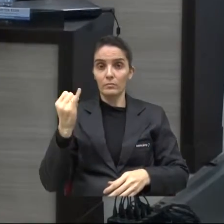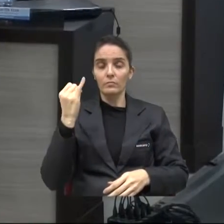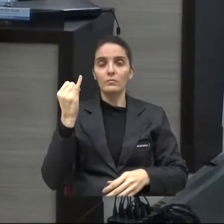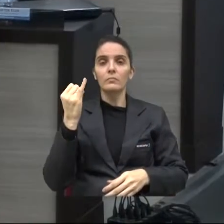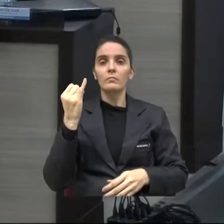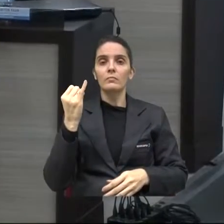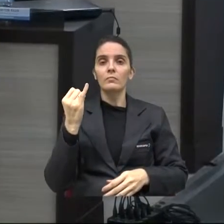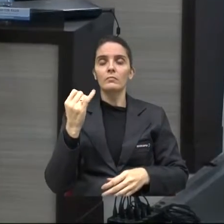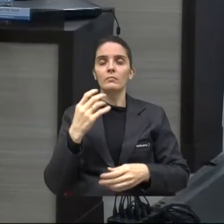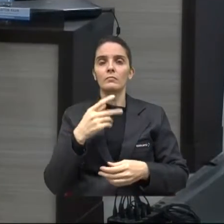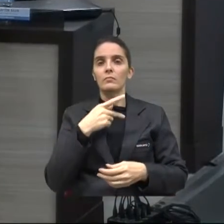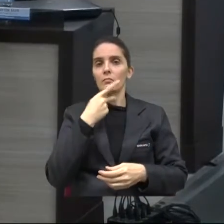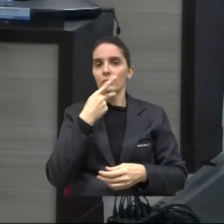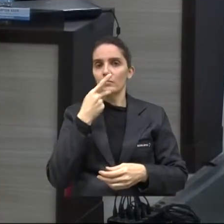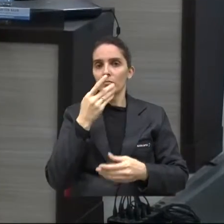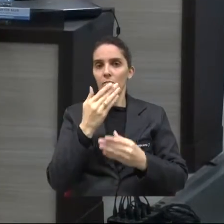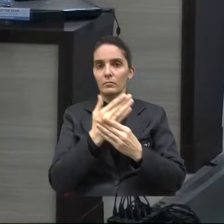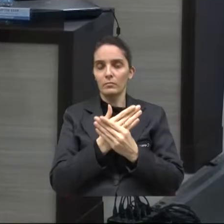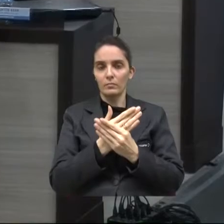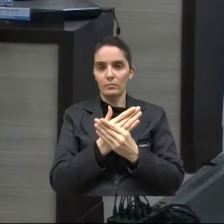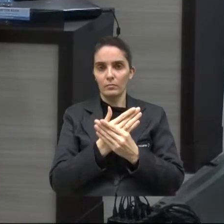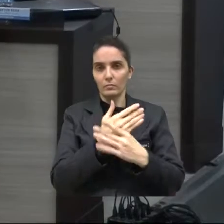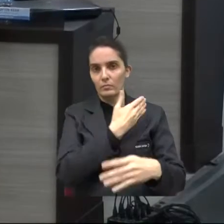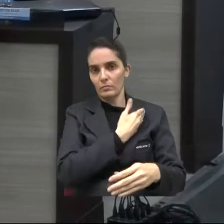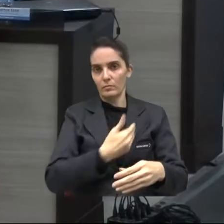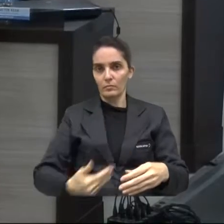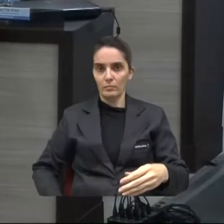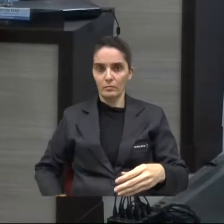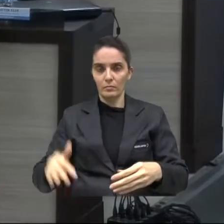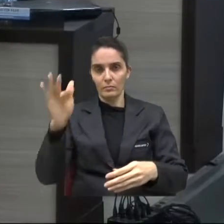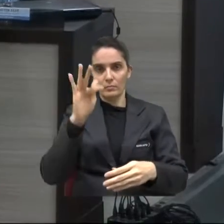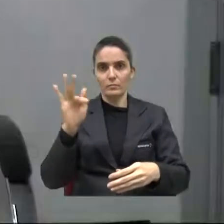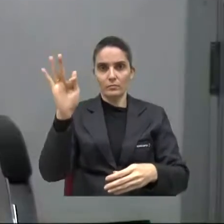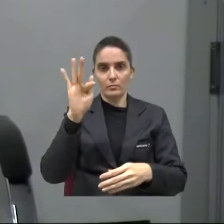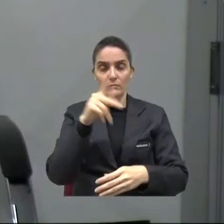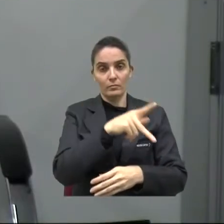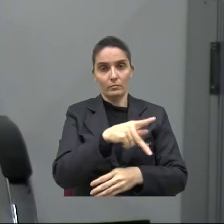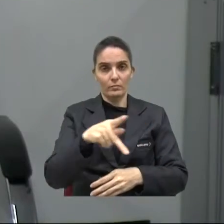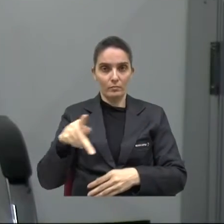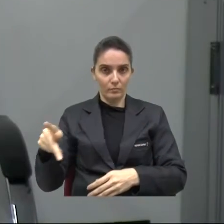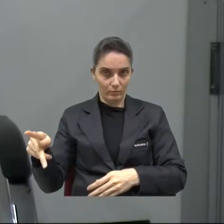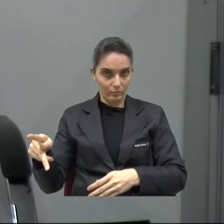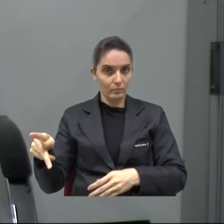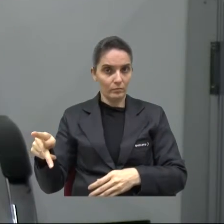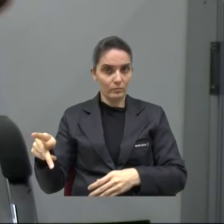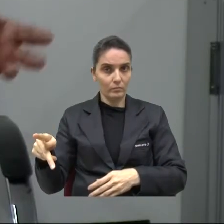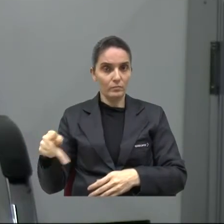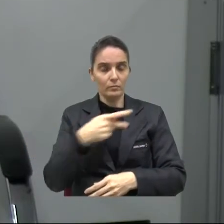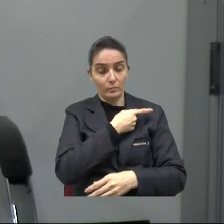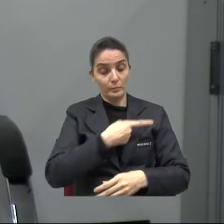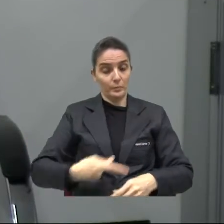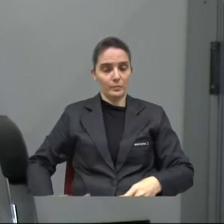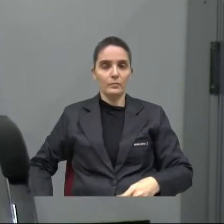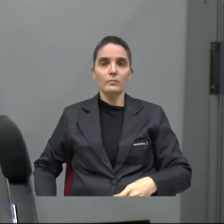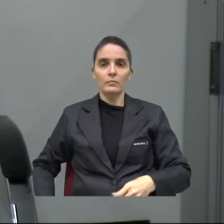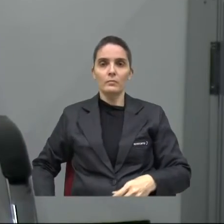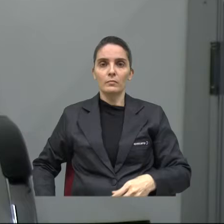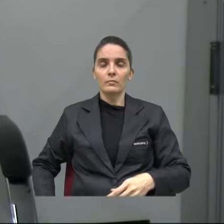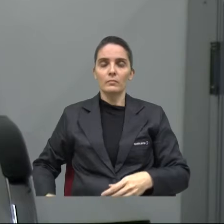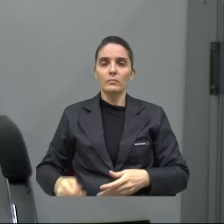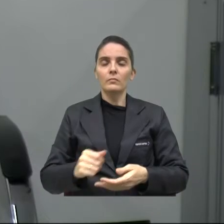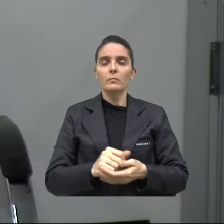que no processo da República Federativa e Presidencialista do país, o Poder Legislativo tem um papel importante, porque